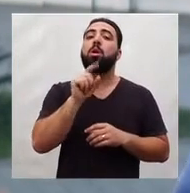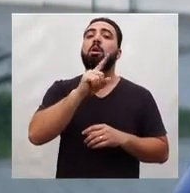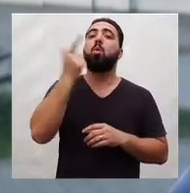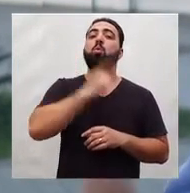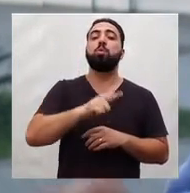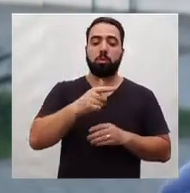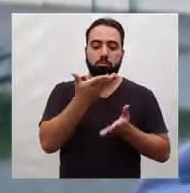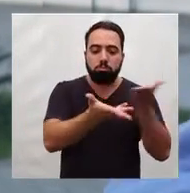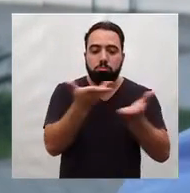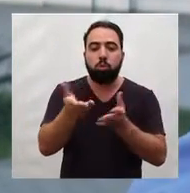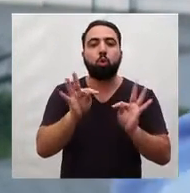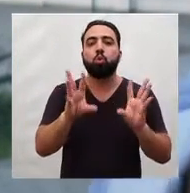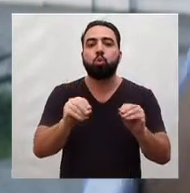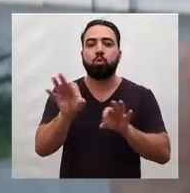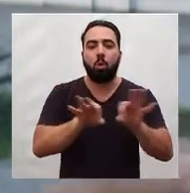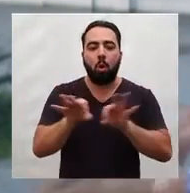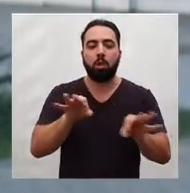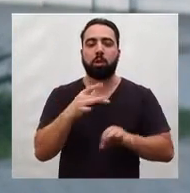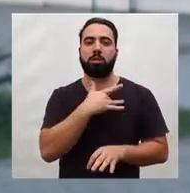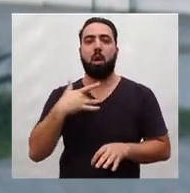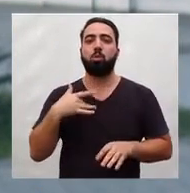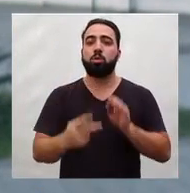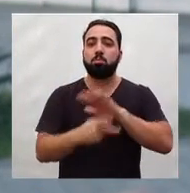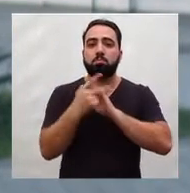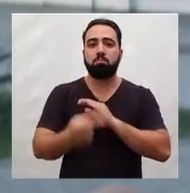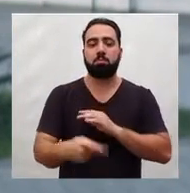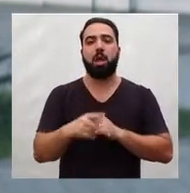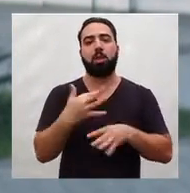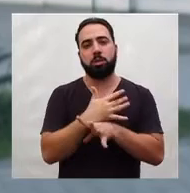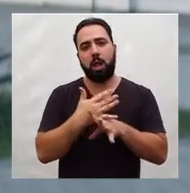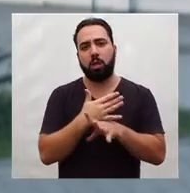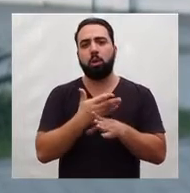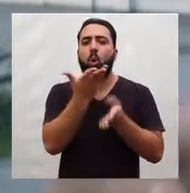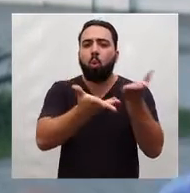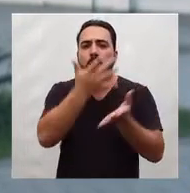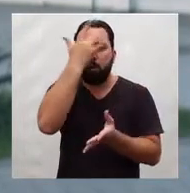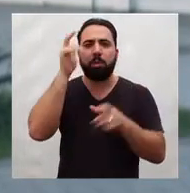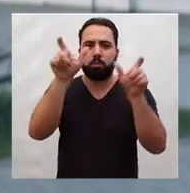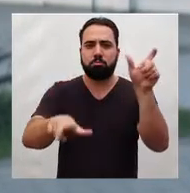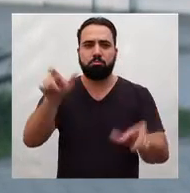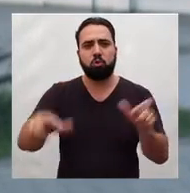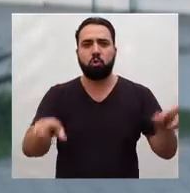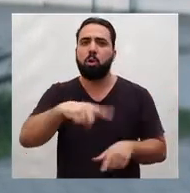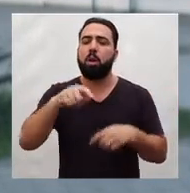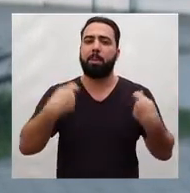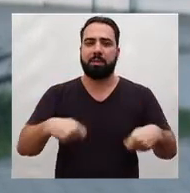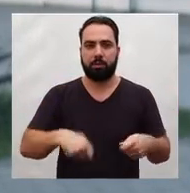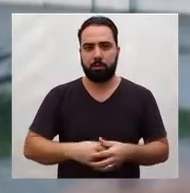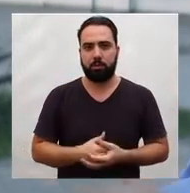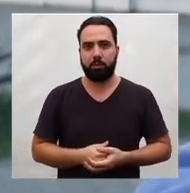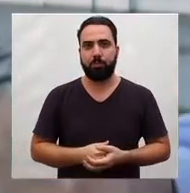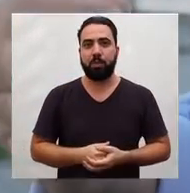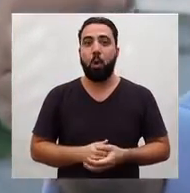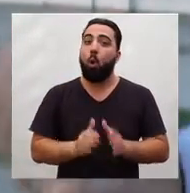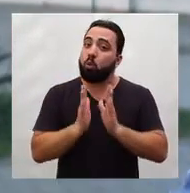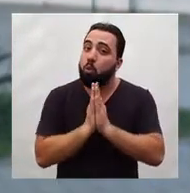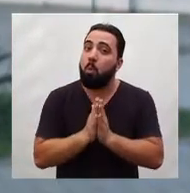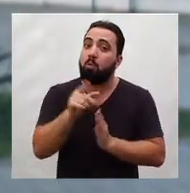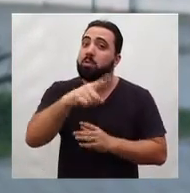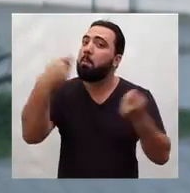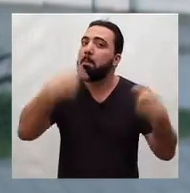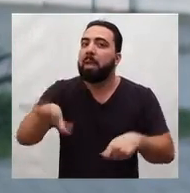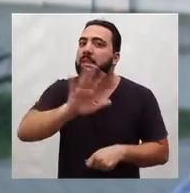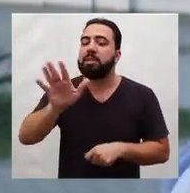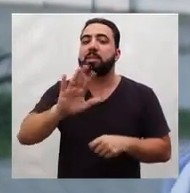que a gente consiga organizar todo o sistema de saúde da nossa cidade e cuidar melhor das pessoas, as pessoas que mais